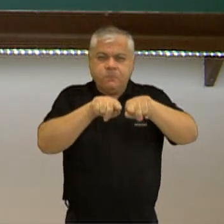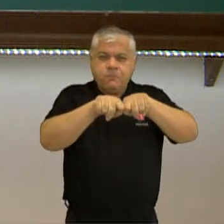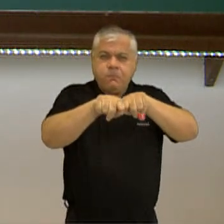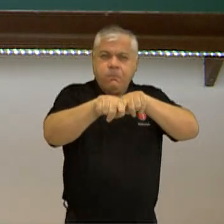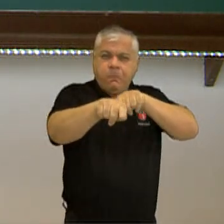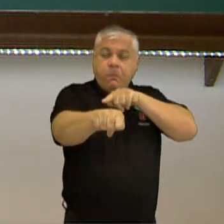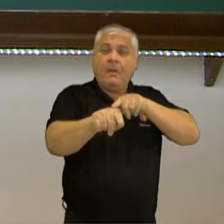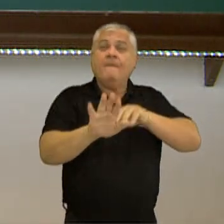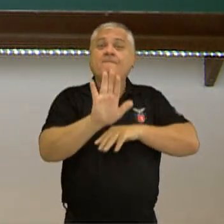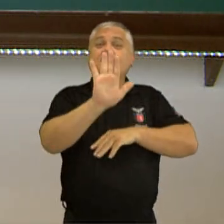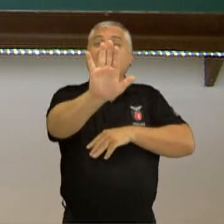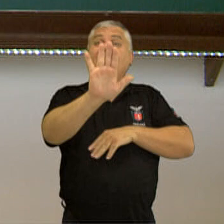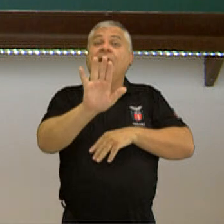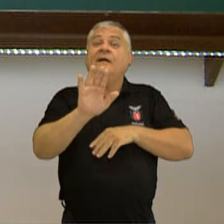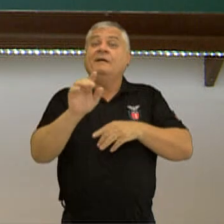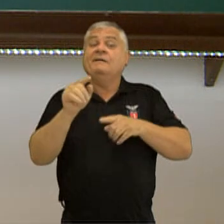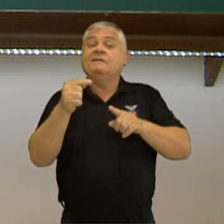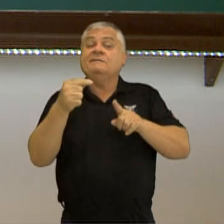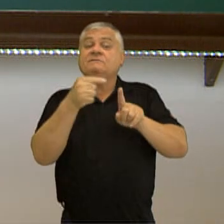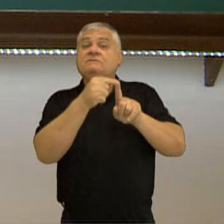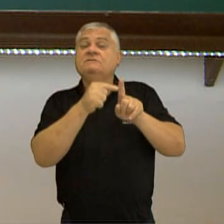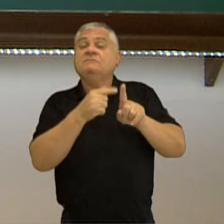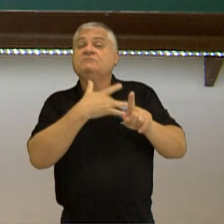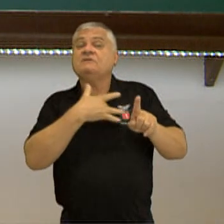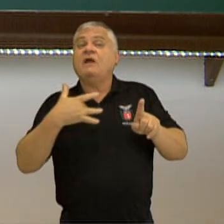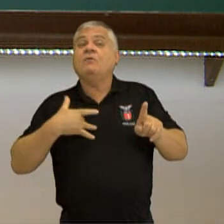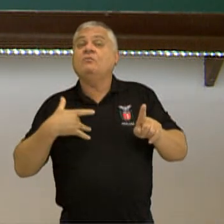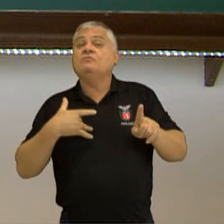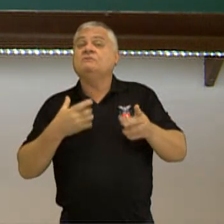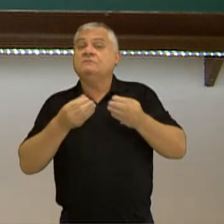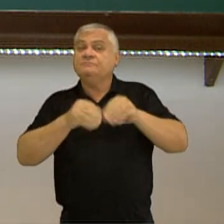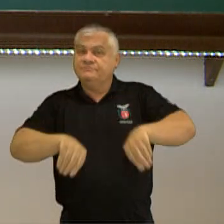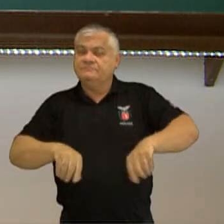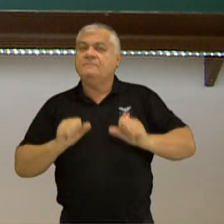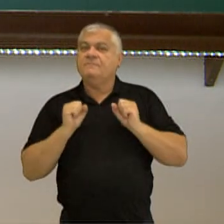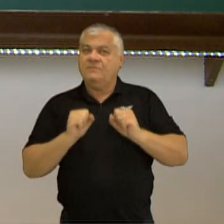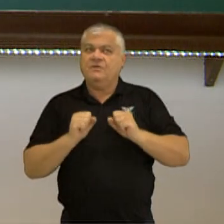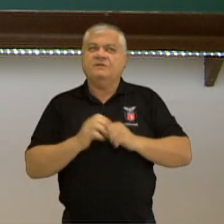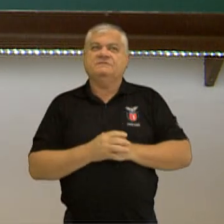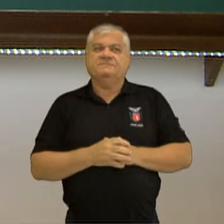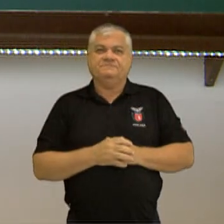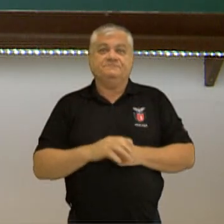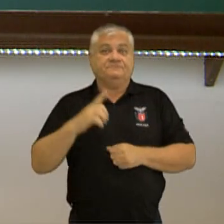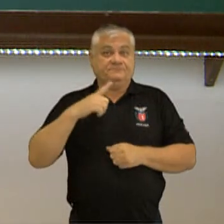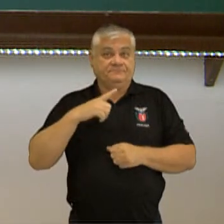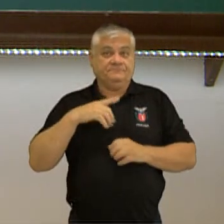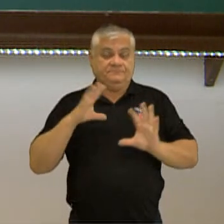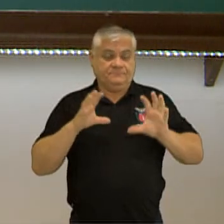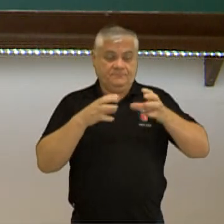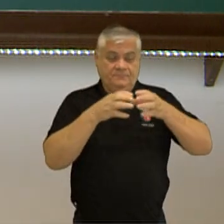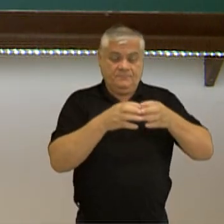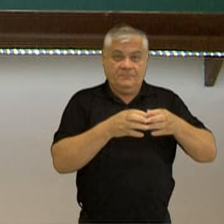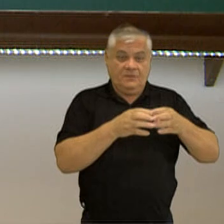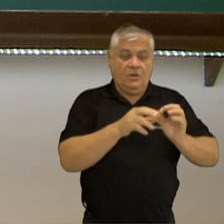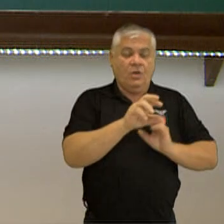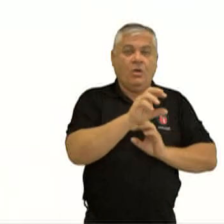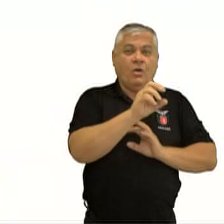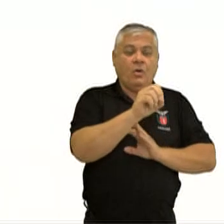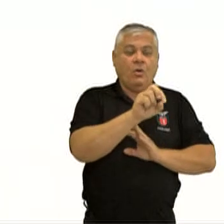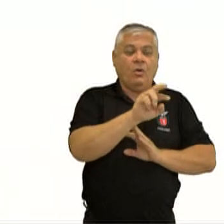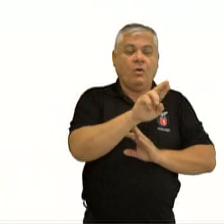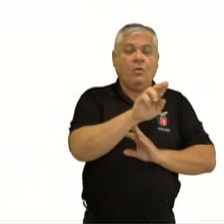outros fatores da saúde do atleta. Relembrando, gente, nós temos os compostos orgânicos e os compostos